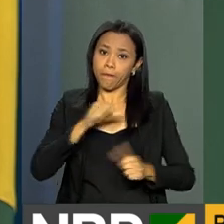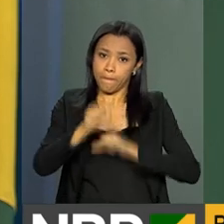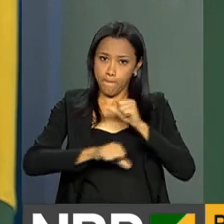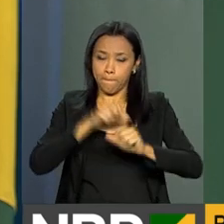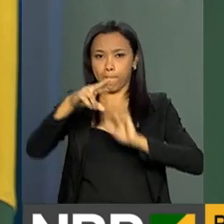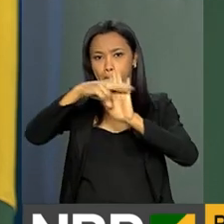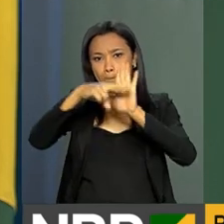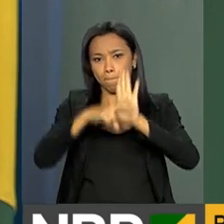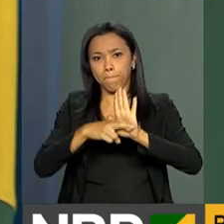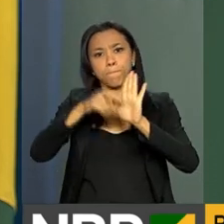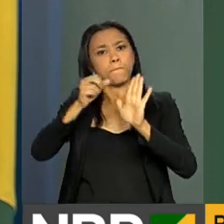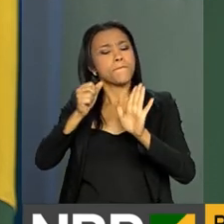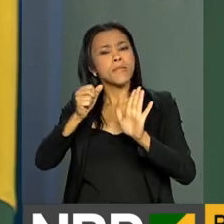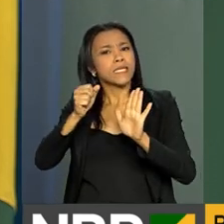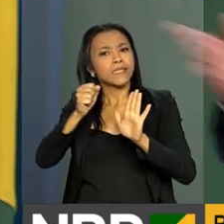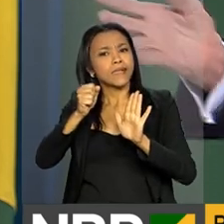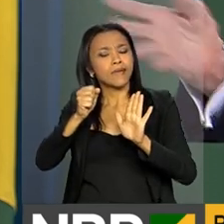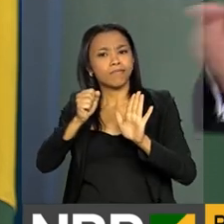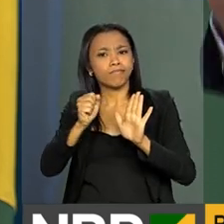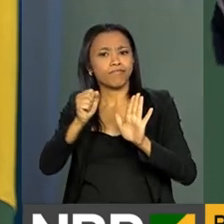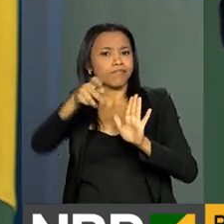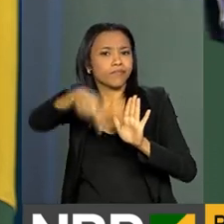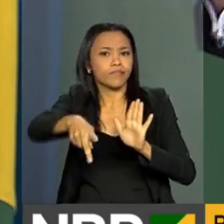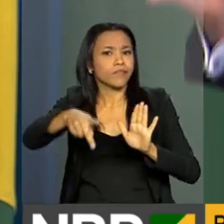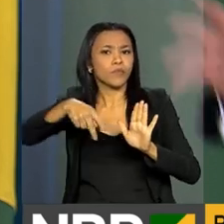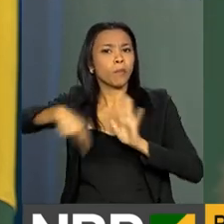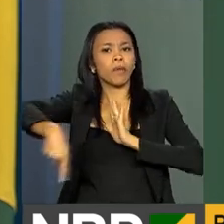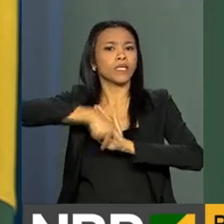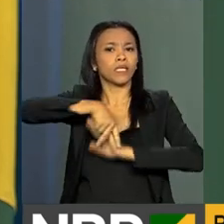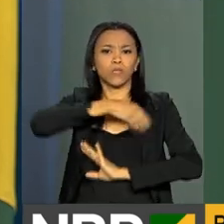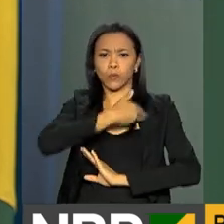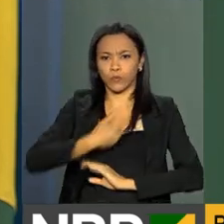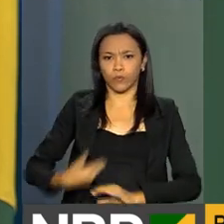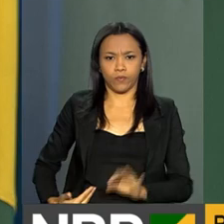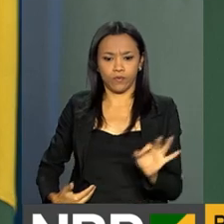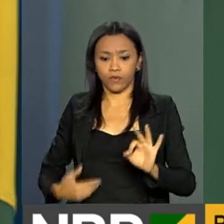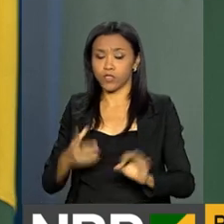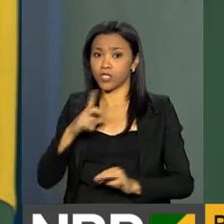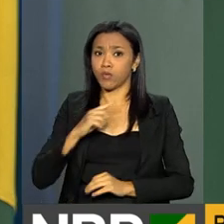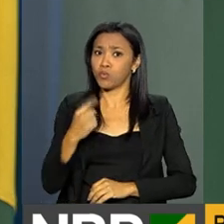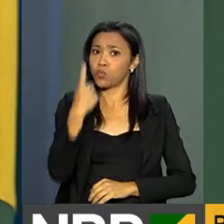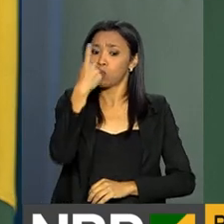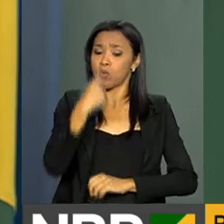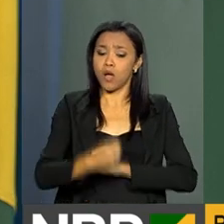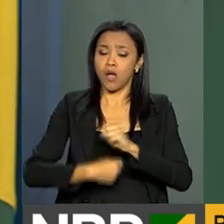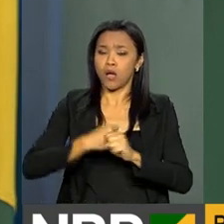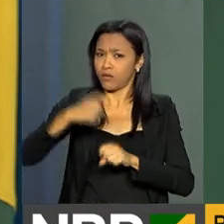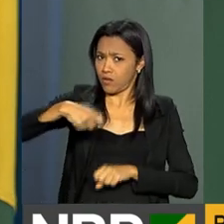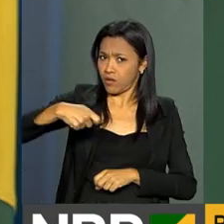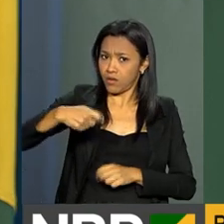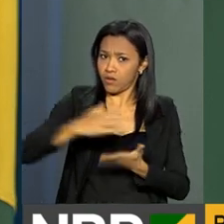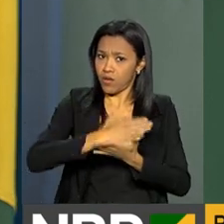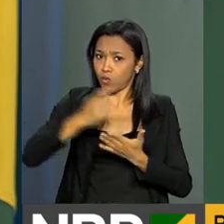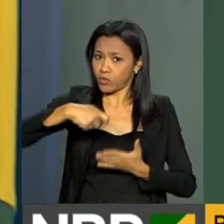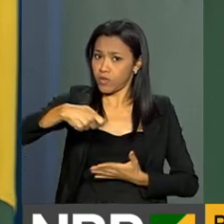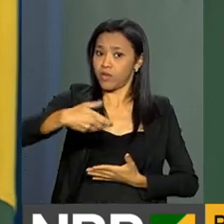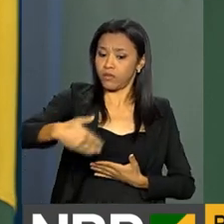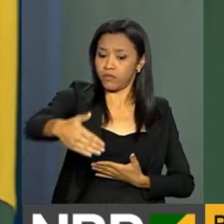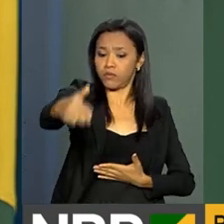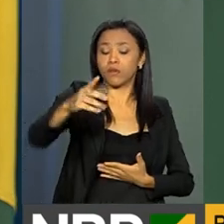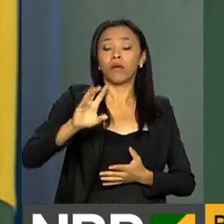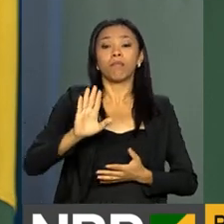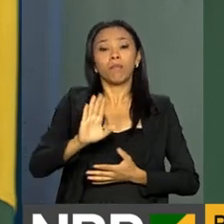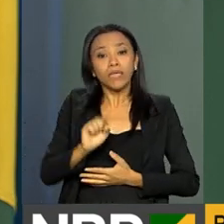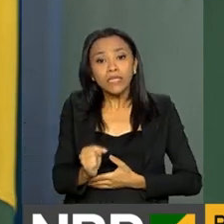Previdência não é para o nosso governo. Nosso governo tem mais um ano e pouco, não é? Não é para o nosso governo, mas é para o futuro. Mas um futuro